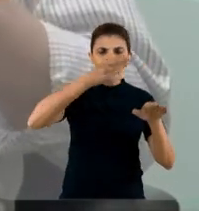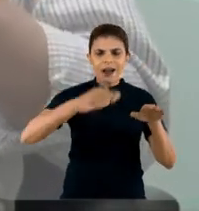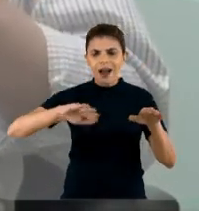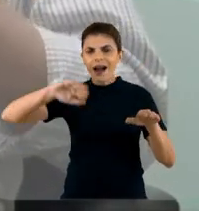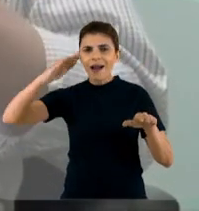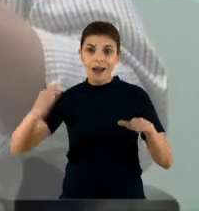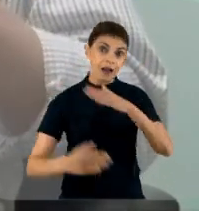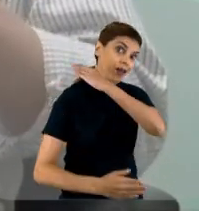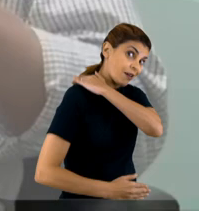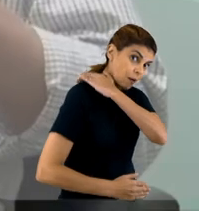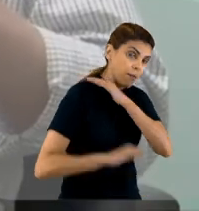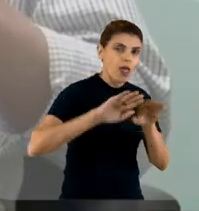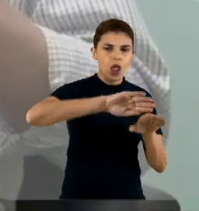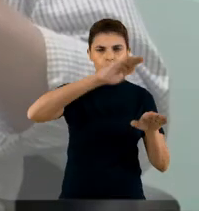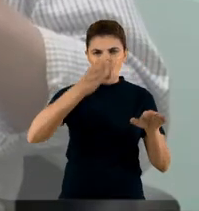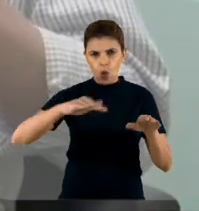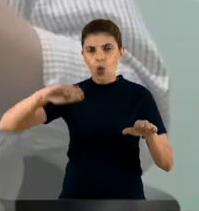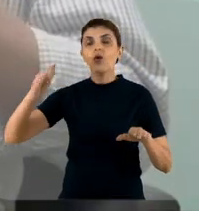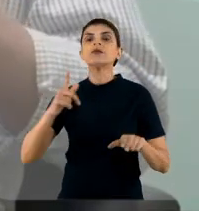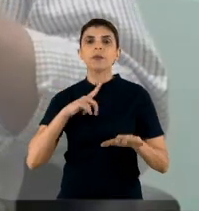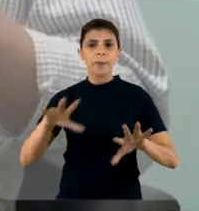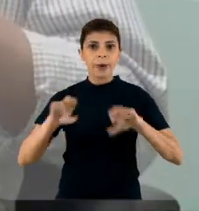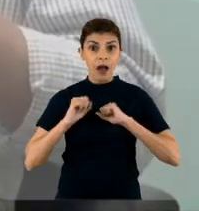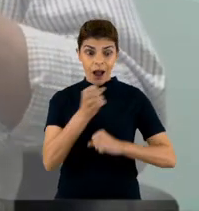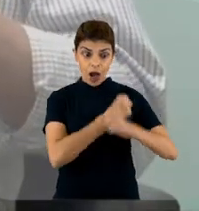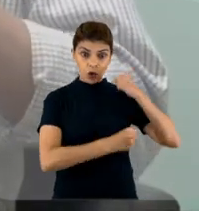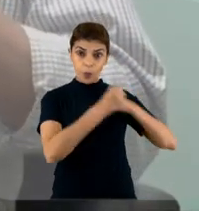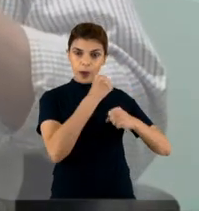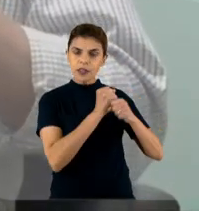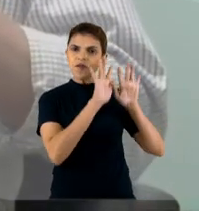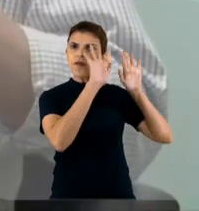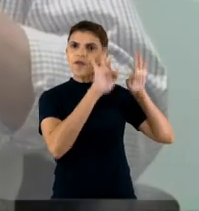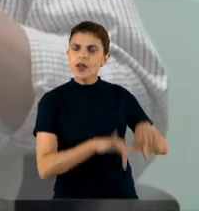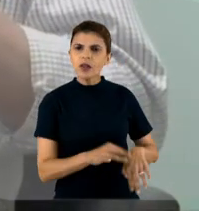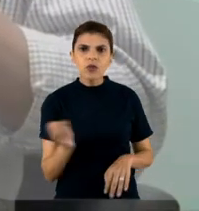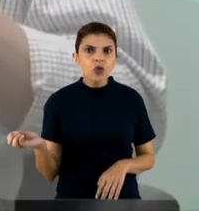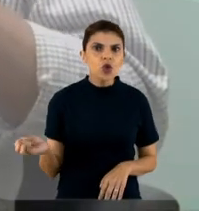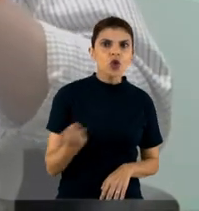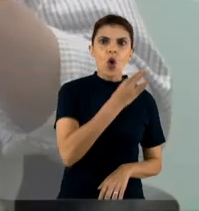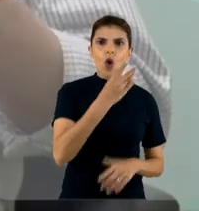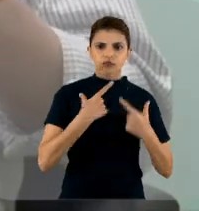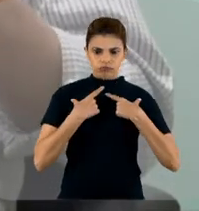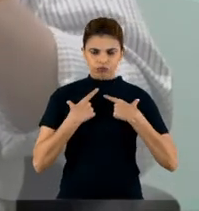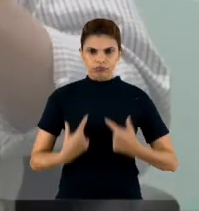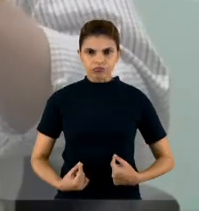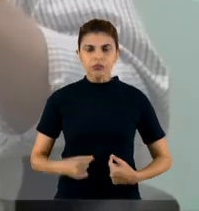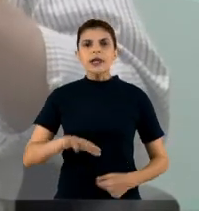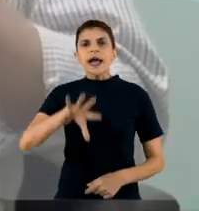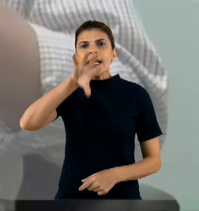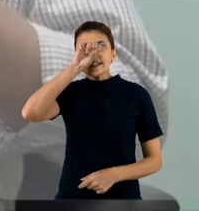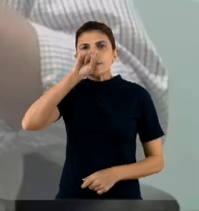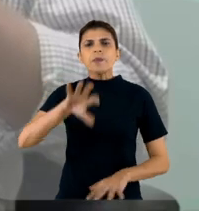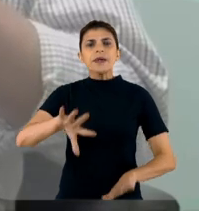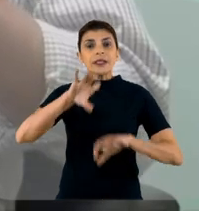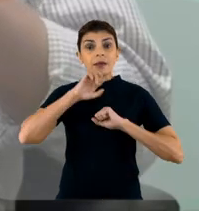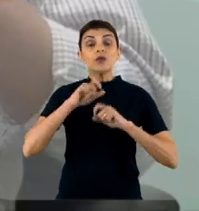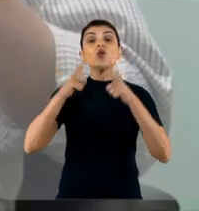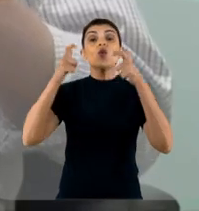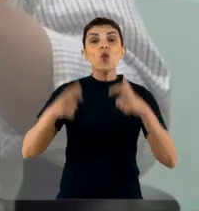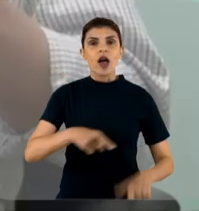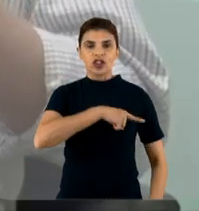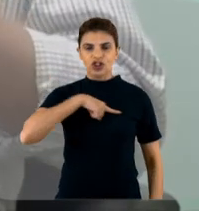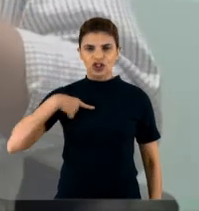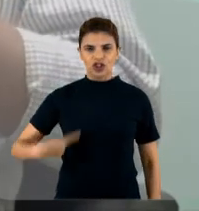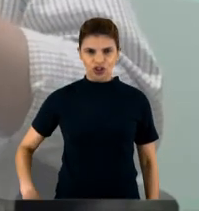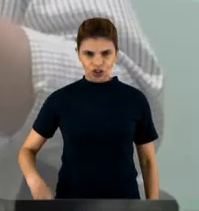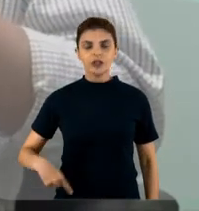e ali, mas o que acontece a partir do final do ano passado é um novo quadro respiratório, quadros